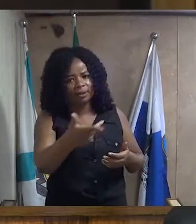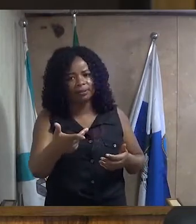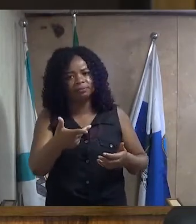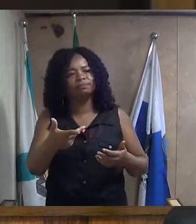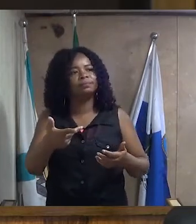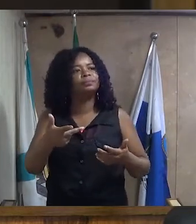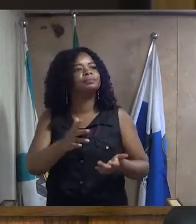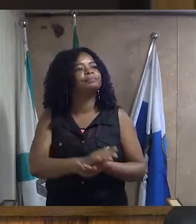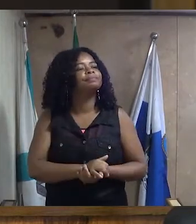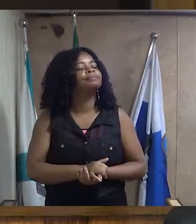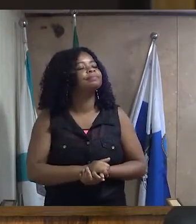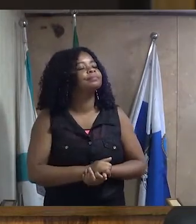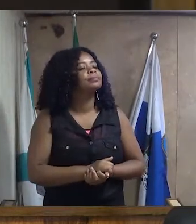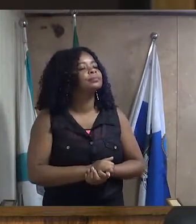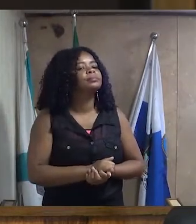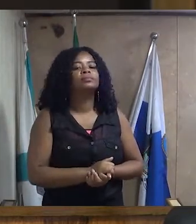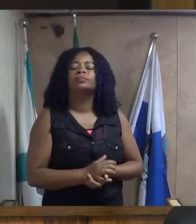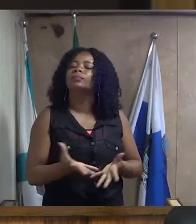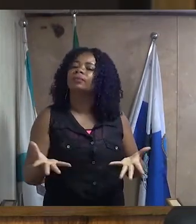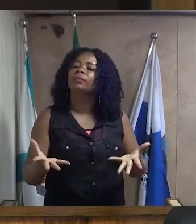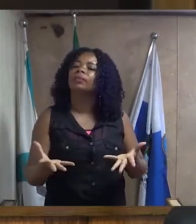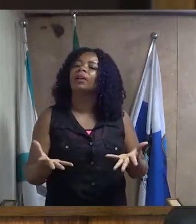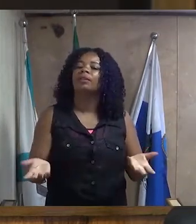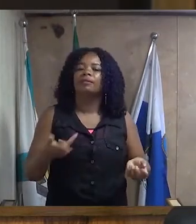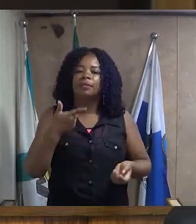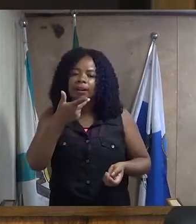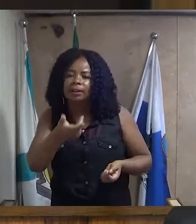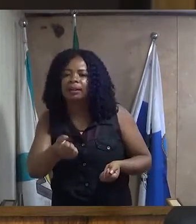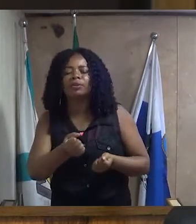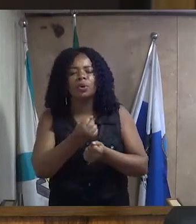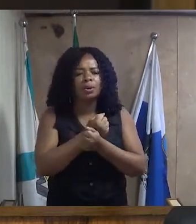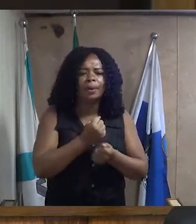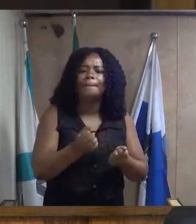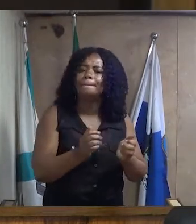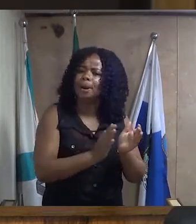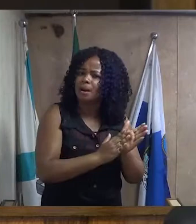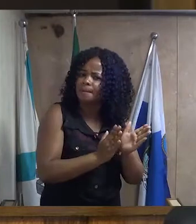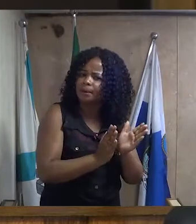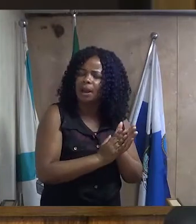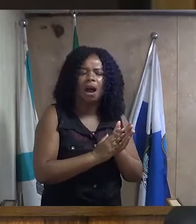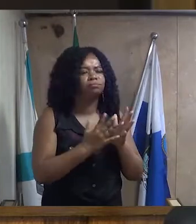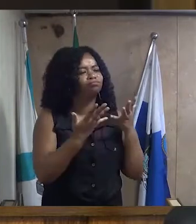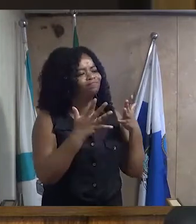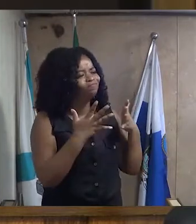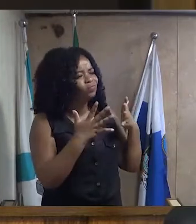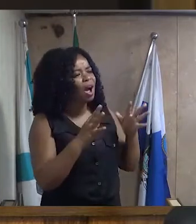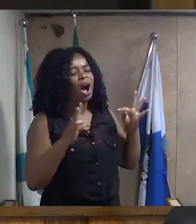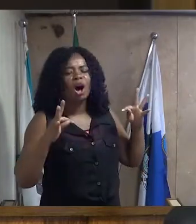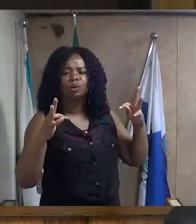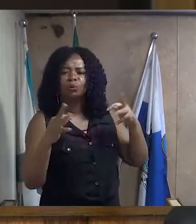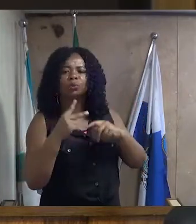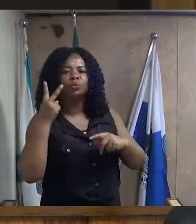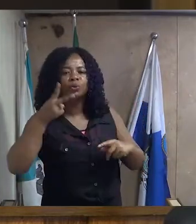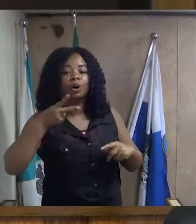dar o acolhimento, parabenizar a todos os vereadores que estão começando a sua